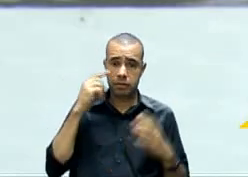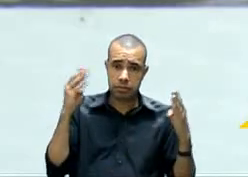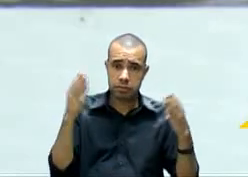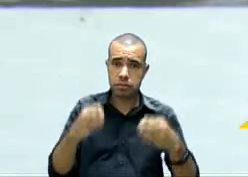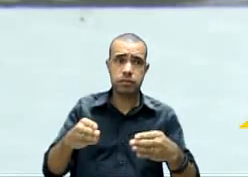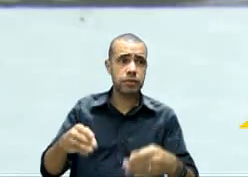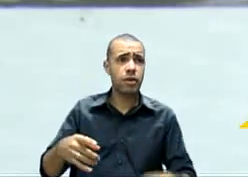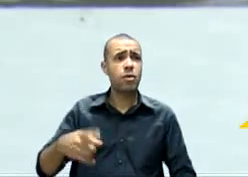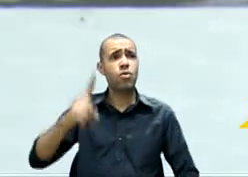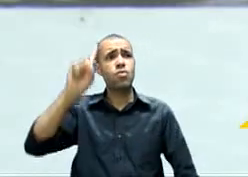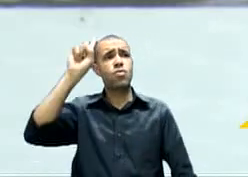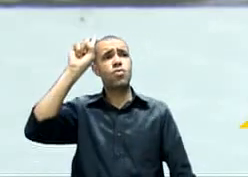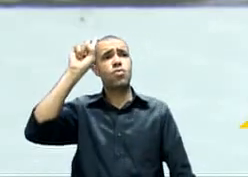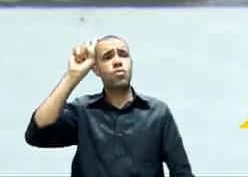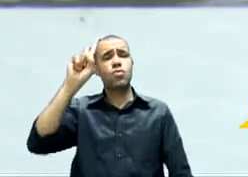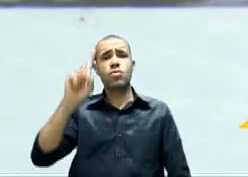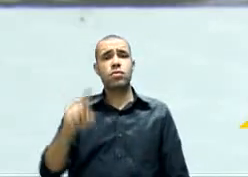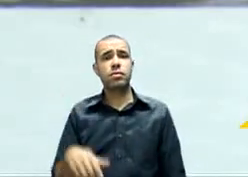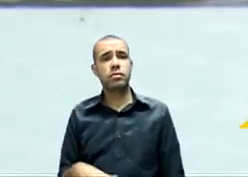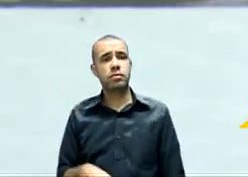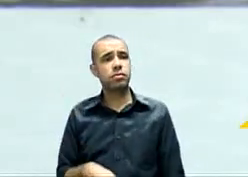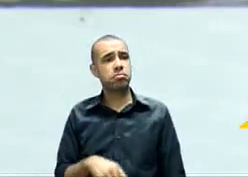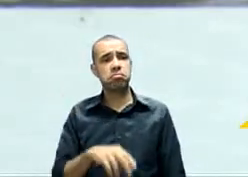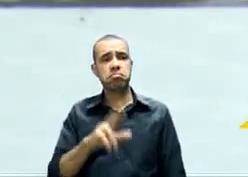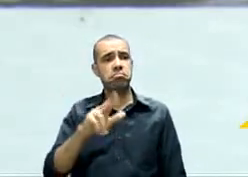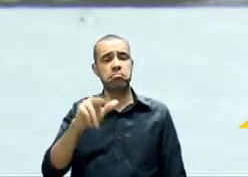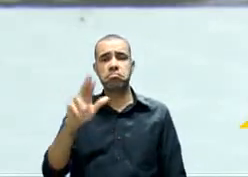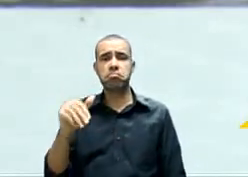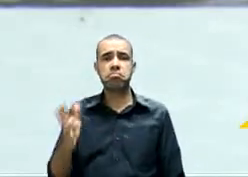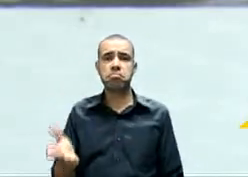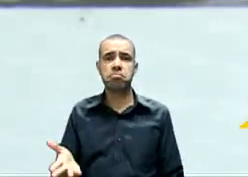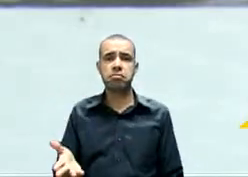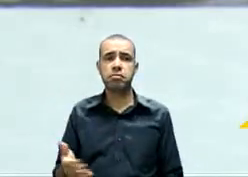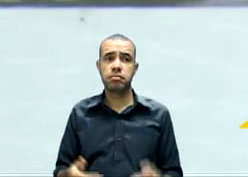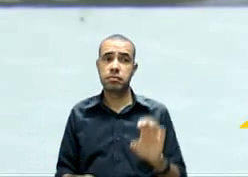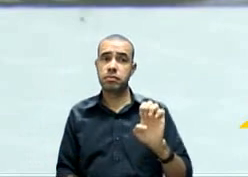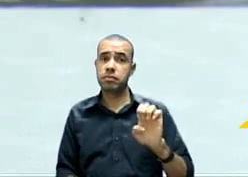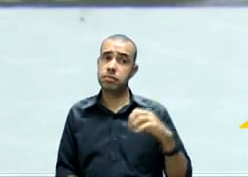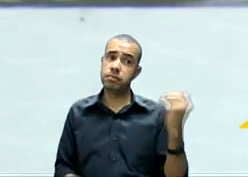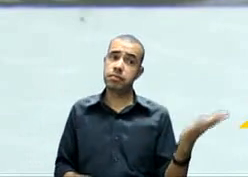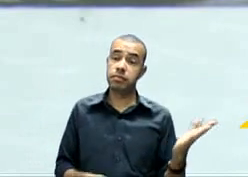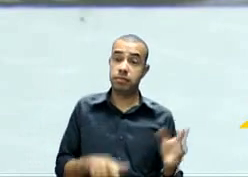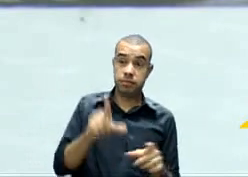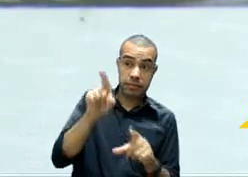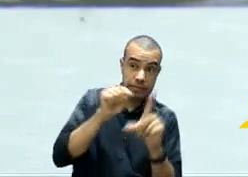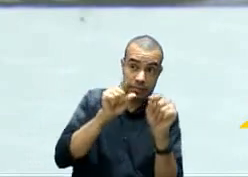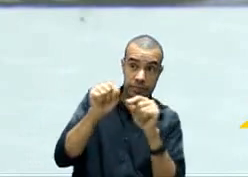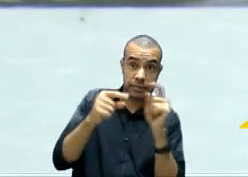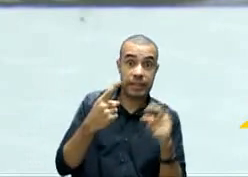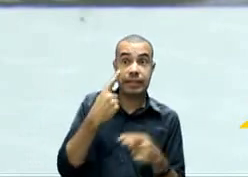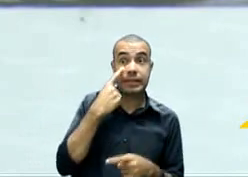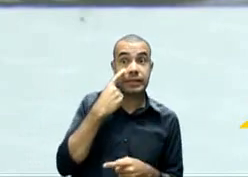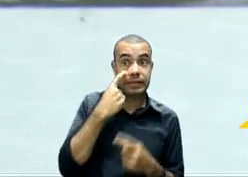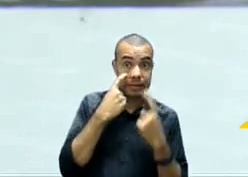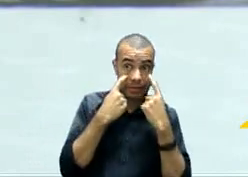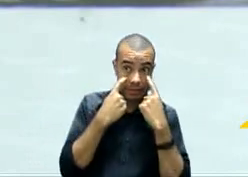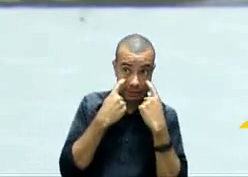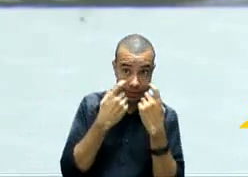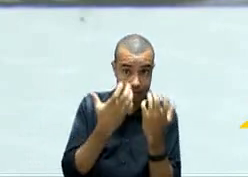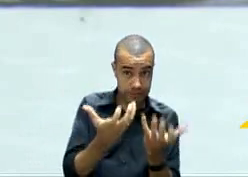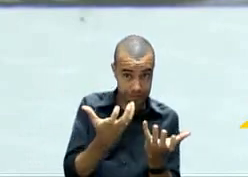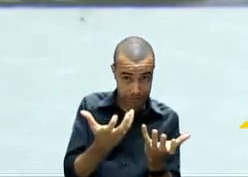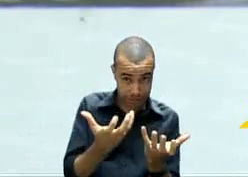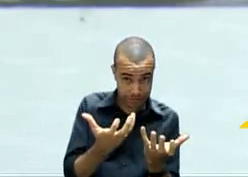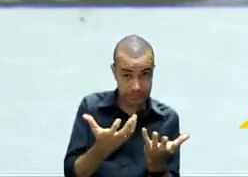É, não, a esquerda é seletiva, ela só vê o que quer ver, ela só enxerga o que quer ver. Se é do lado